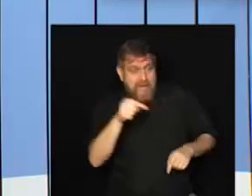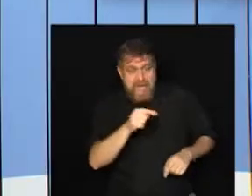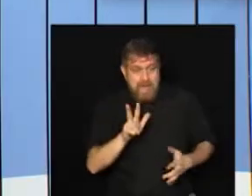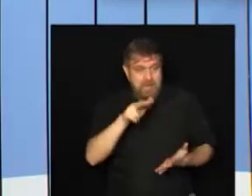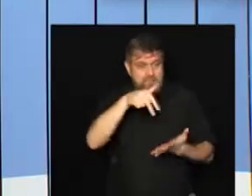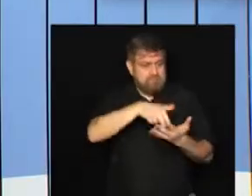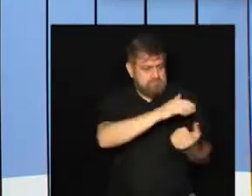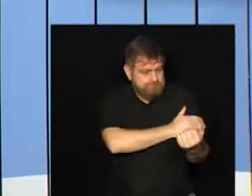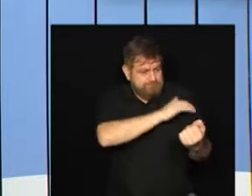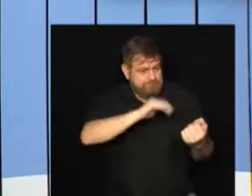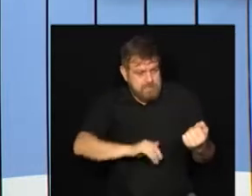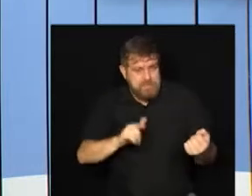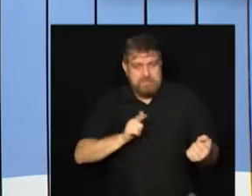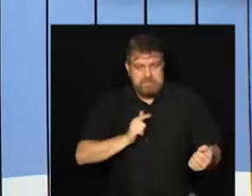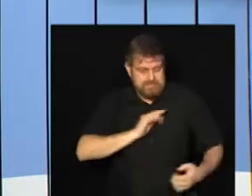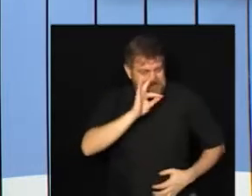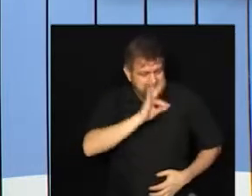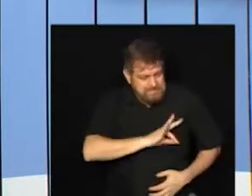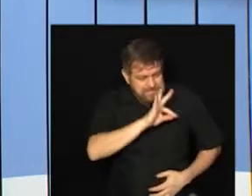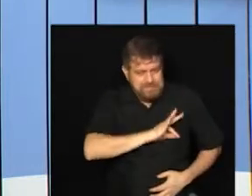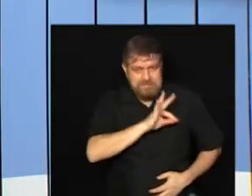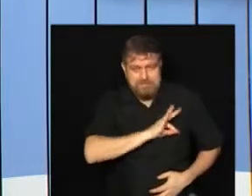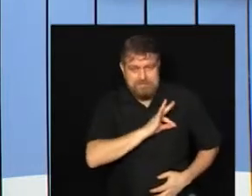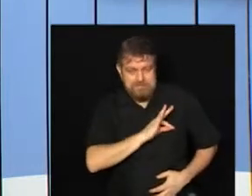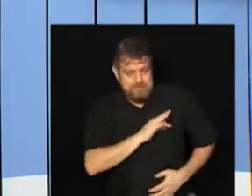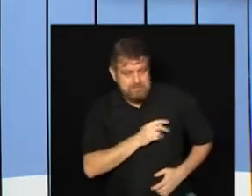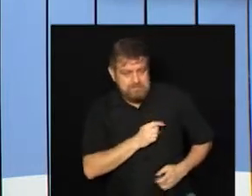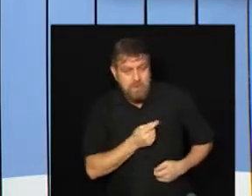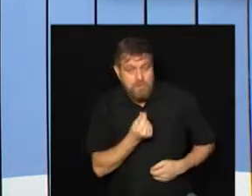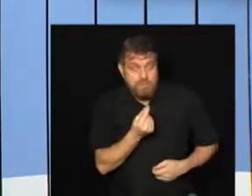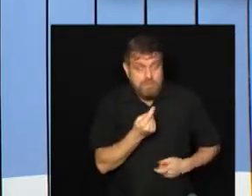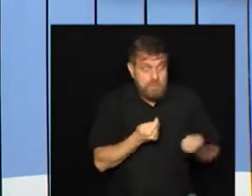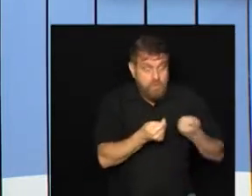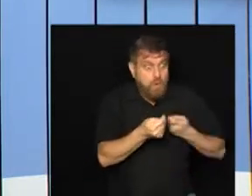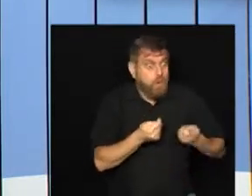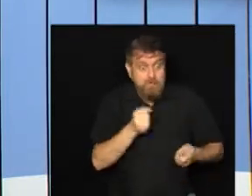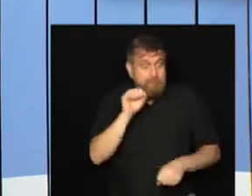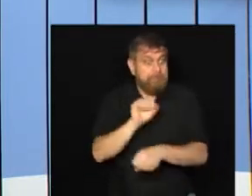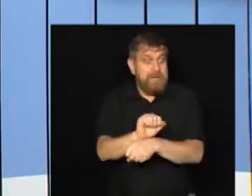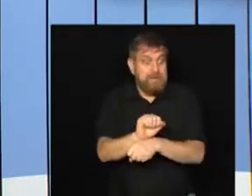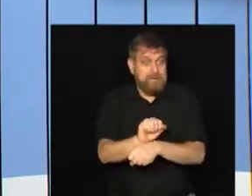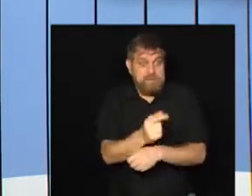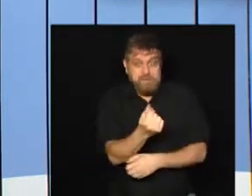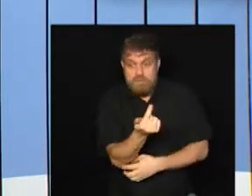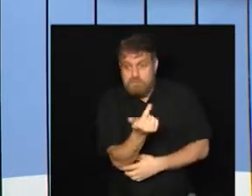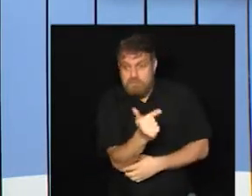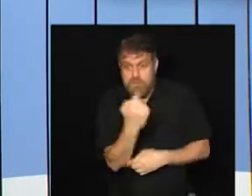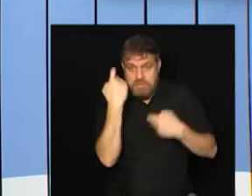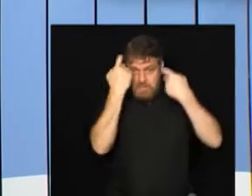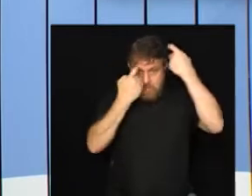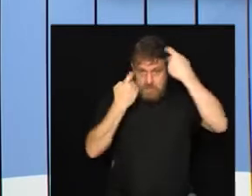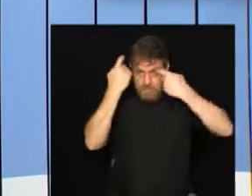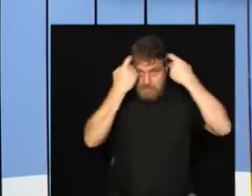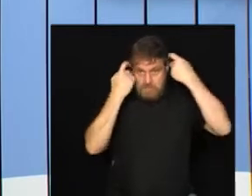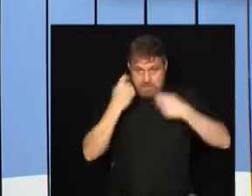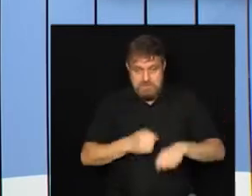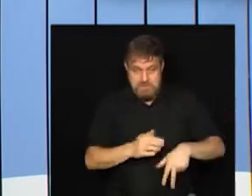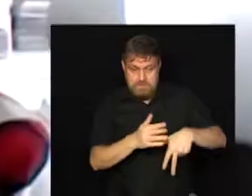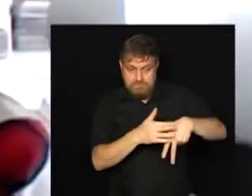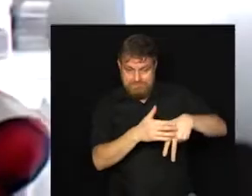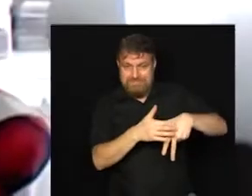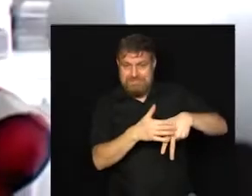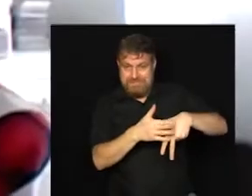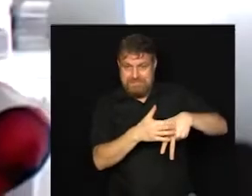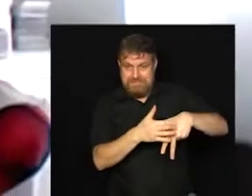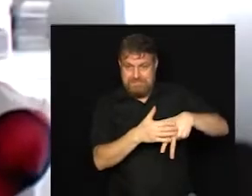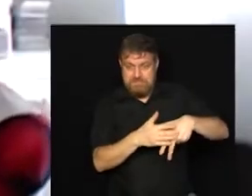ali segurando todos os meios, os escanteios, tudo, né? Como é que para, né? Essa é uma preocupação também para quem fica doente.